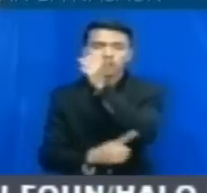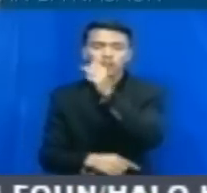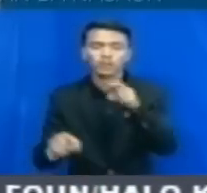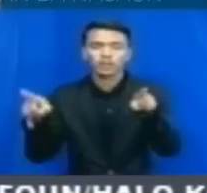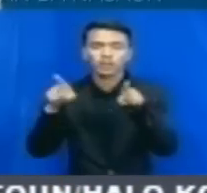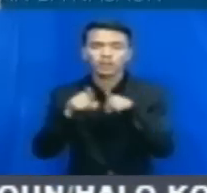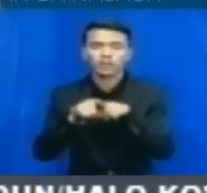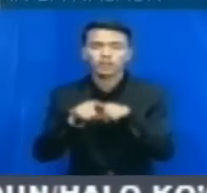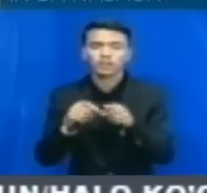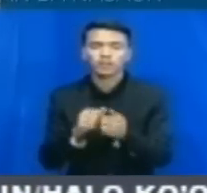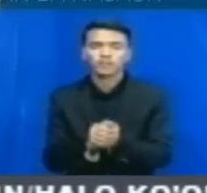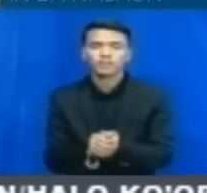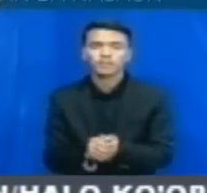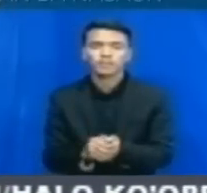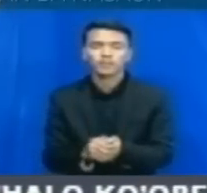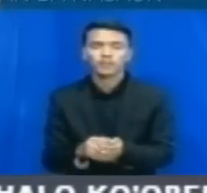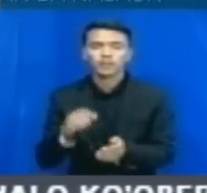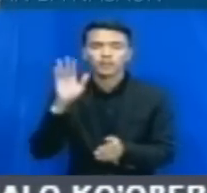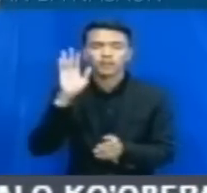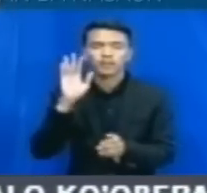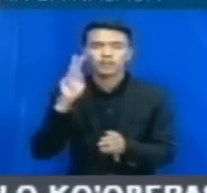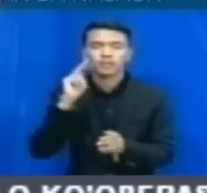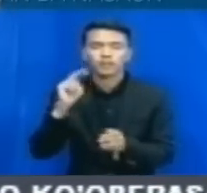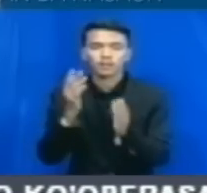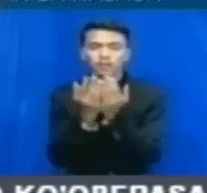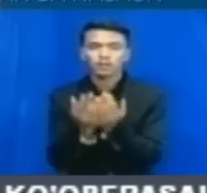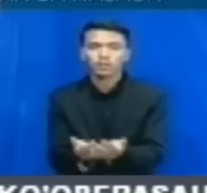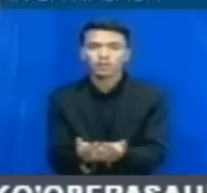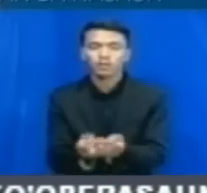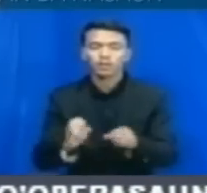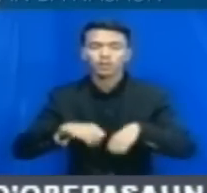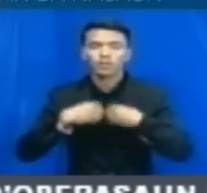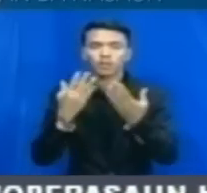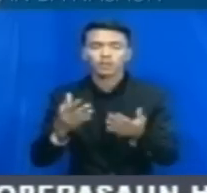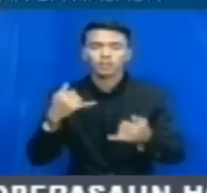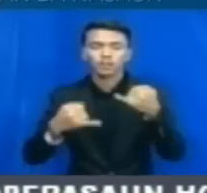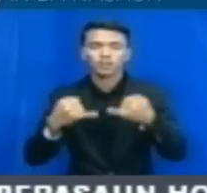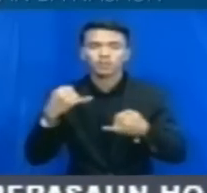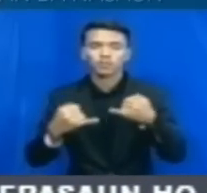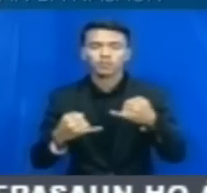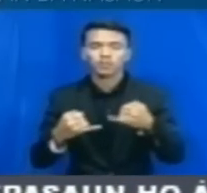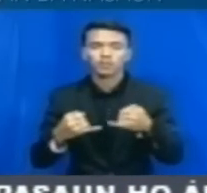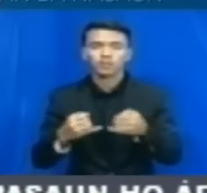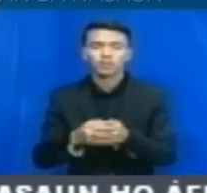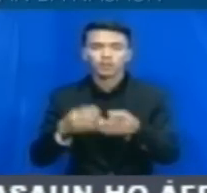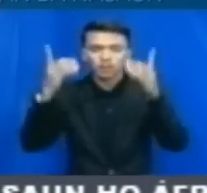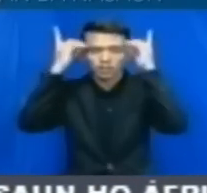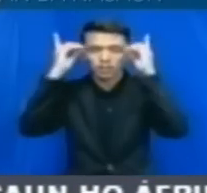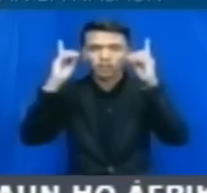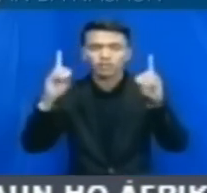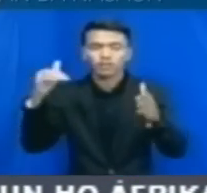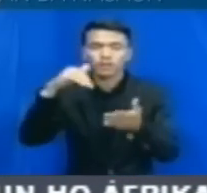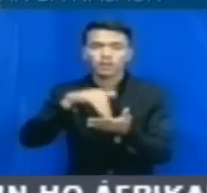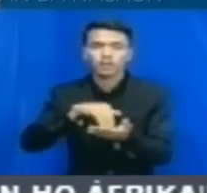sih. Se ida ne niya todang, niya todang. Anu sama juiz aplika vale ser how ya